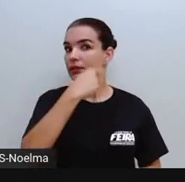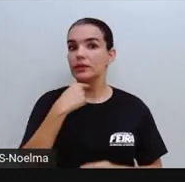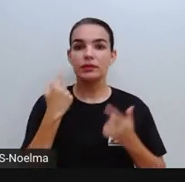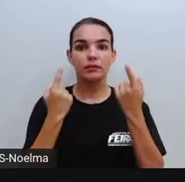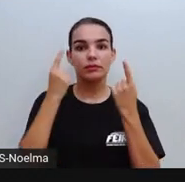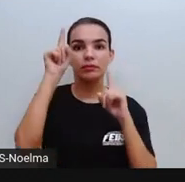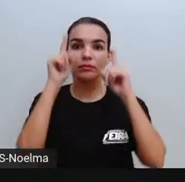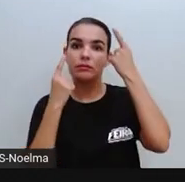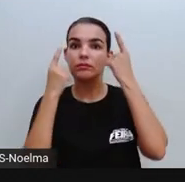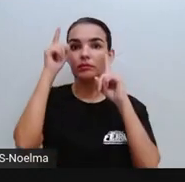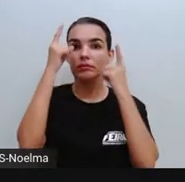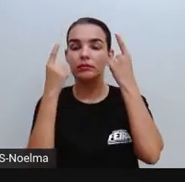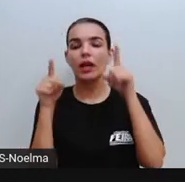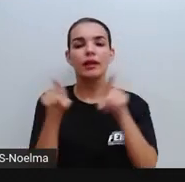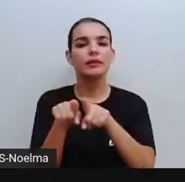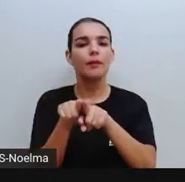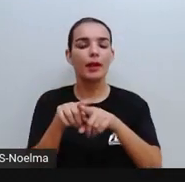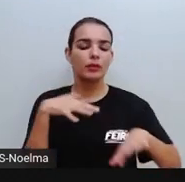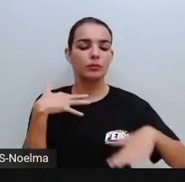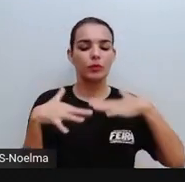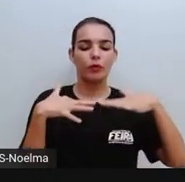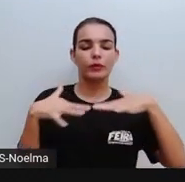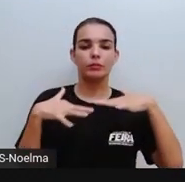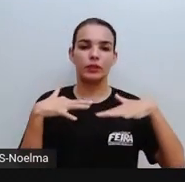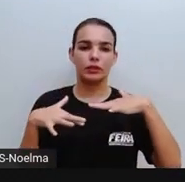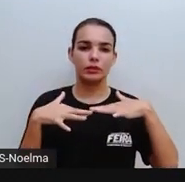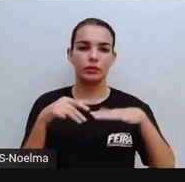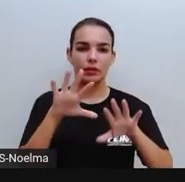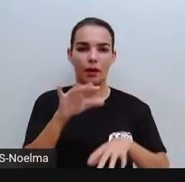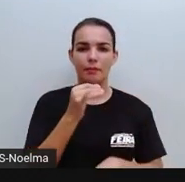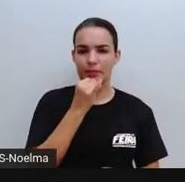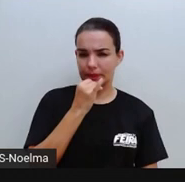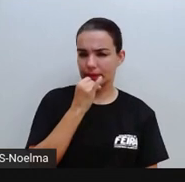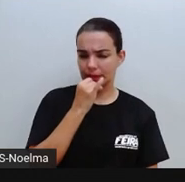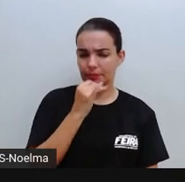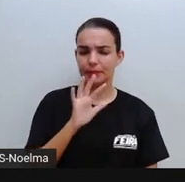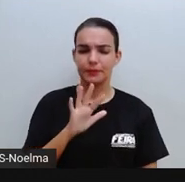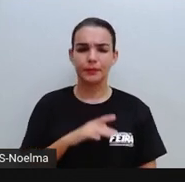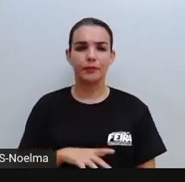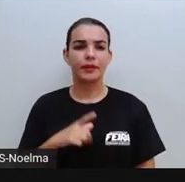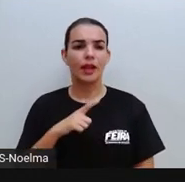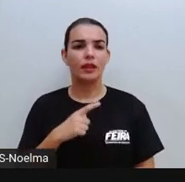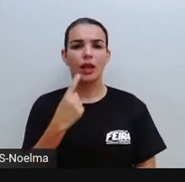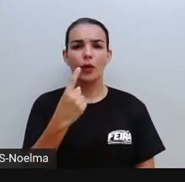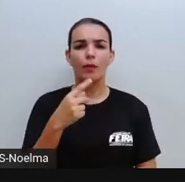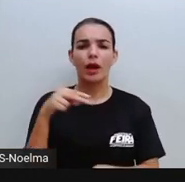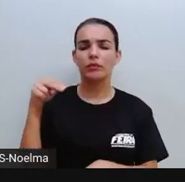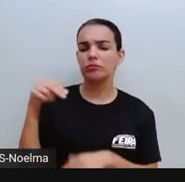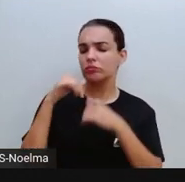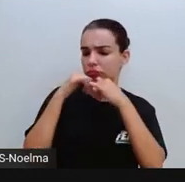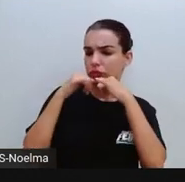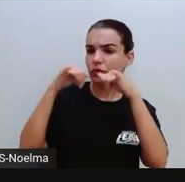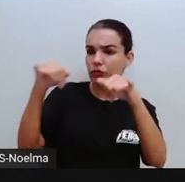por exemplo é a gente tá aqui falando de uma notícia onde eu não quero dar minha